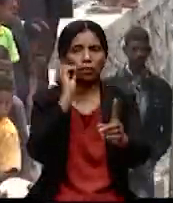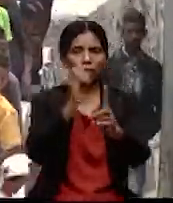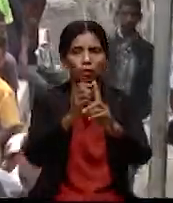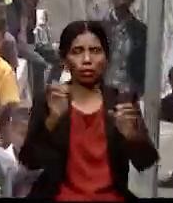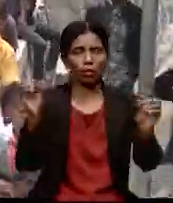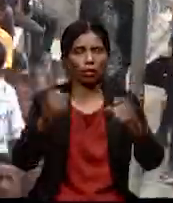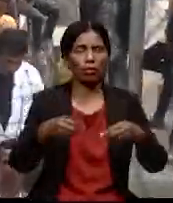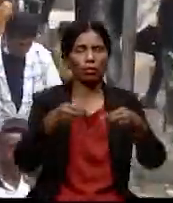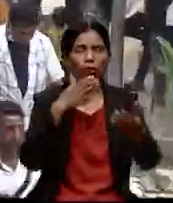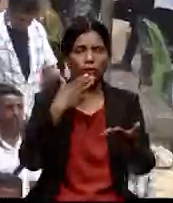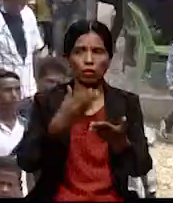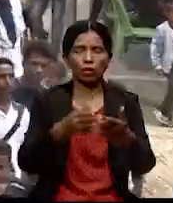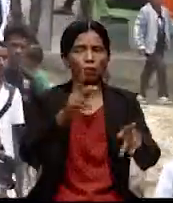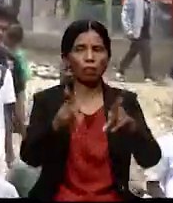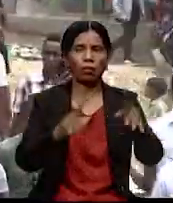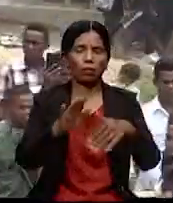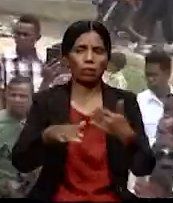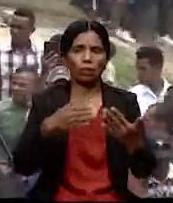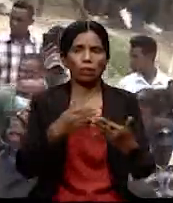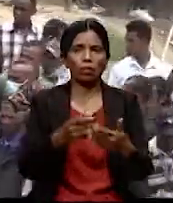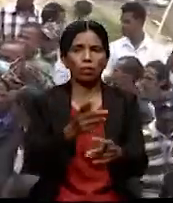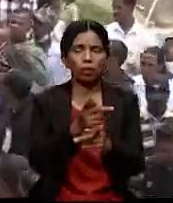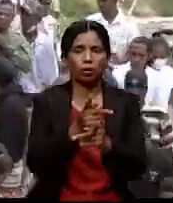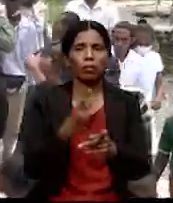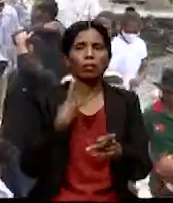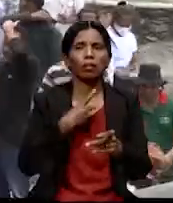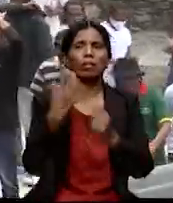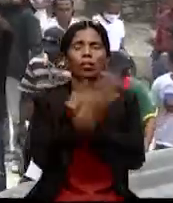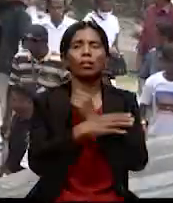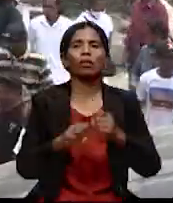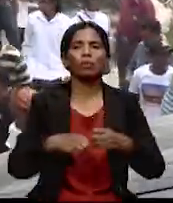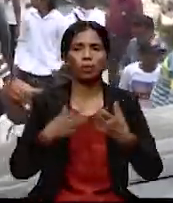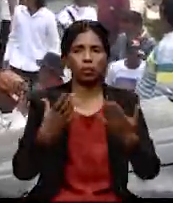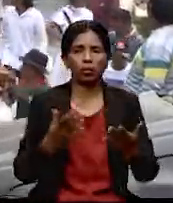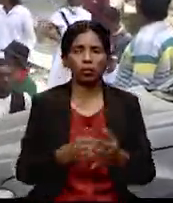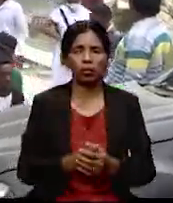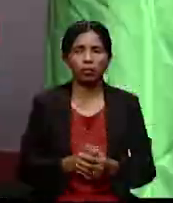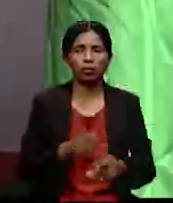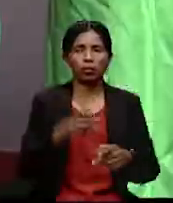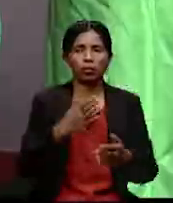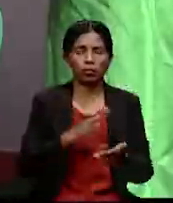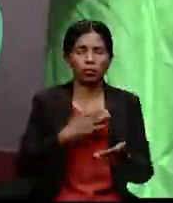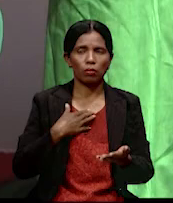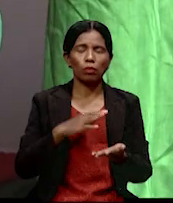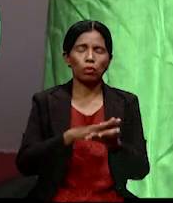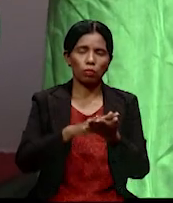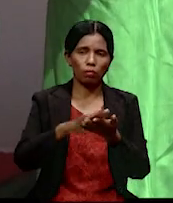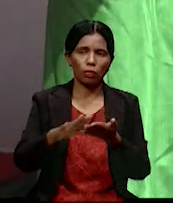ba povo cuidado de nilai ne o insta ema nebe ding fuang mos lar mos Kuri sebi barai ne